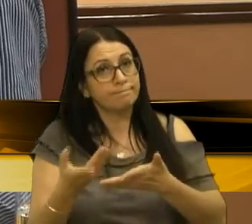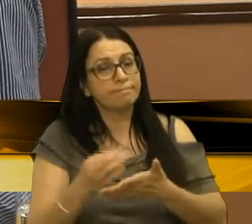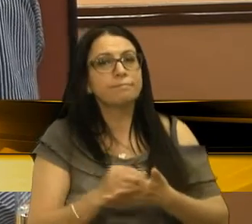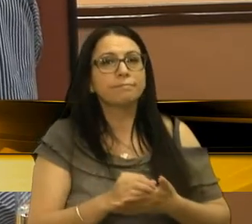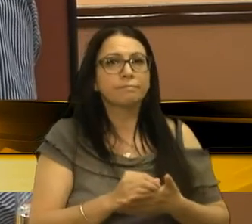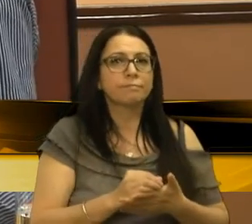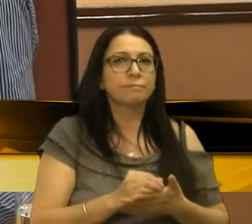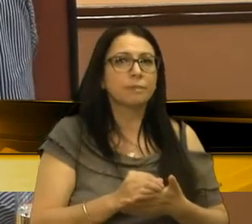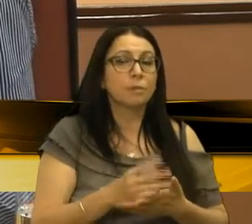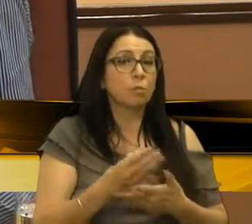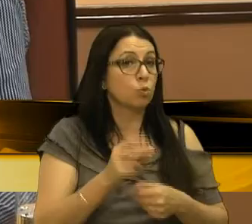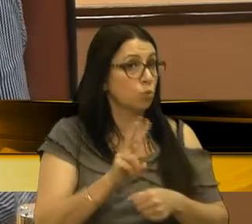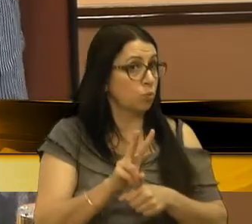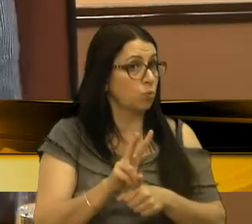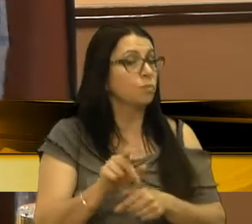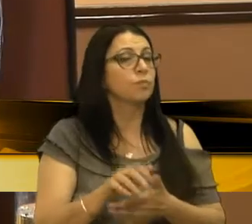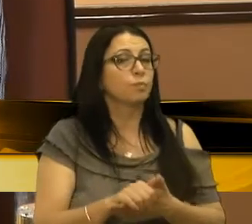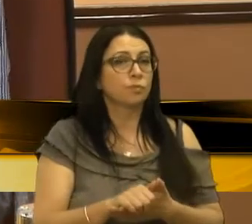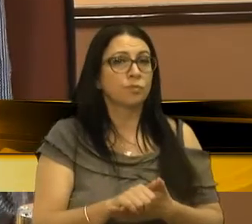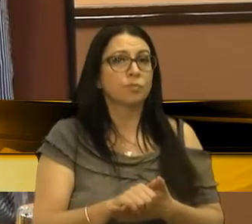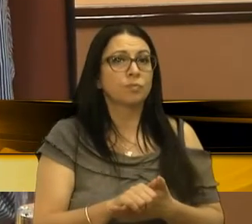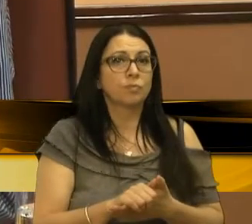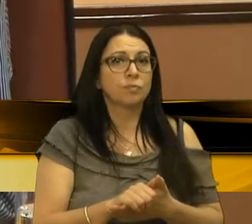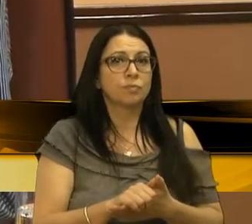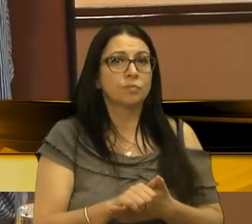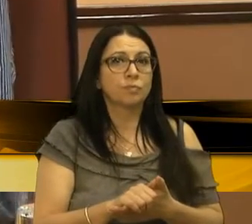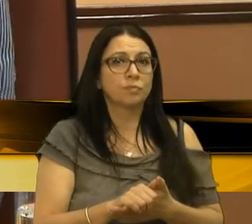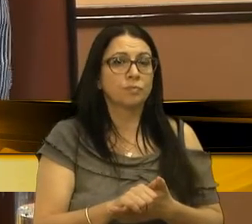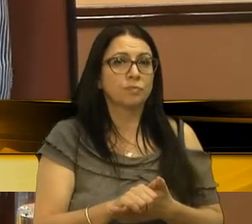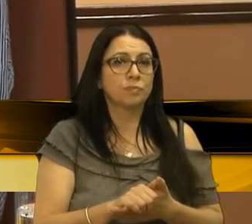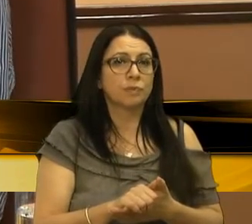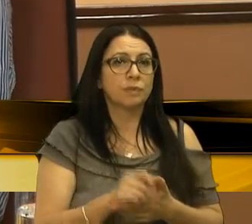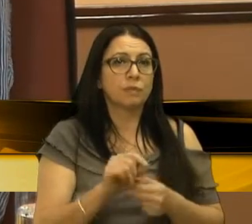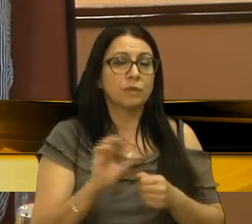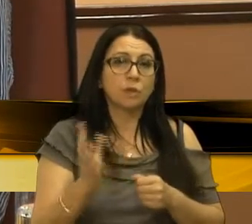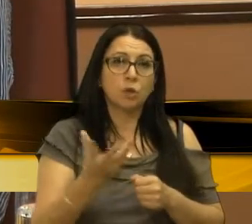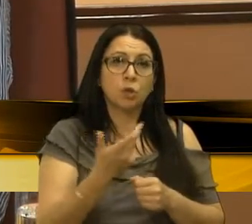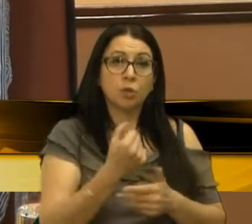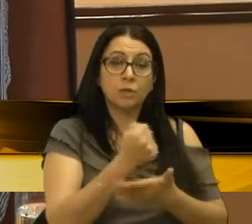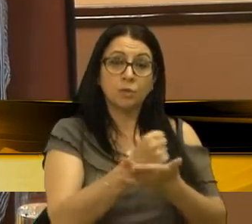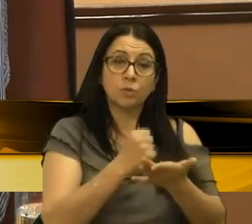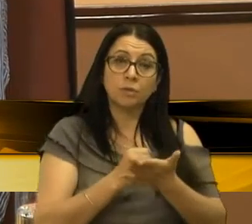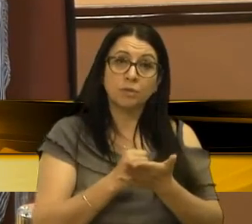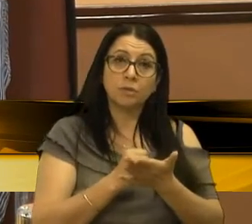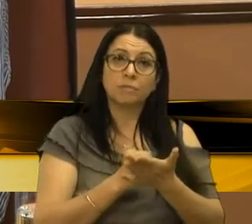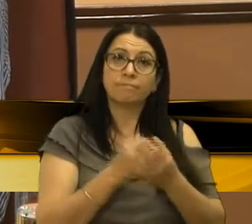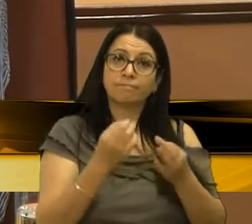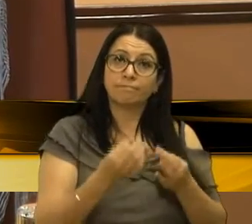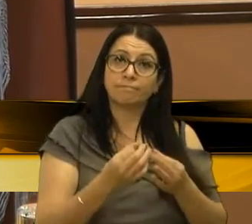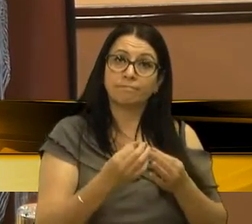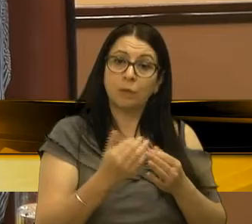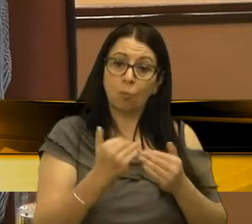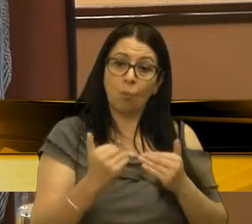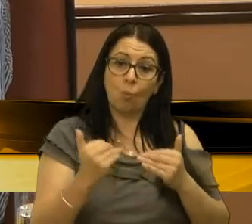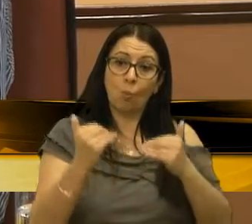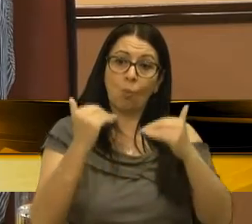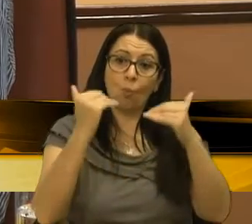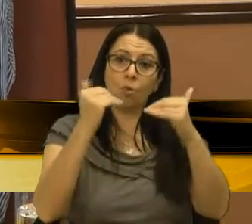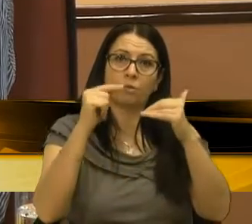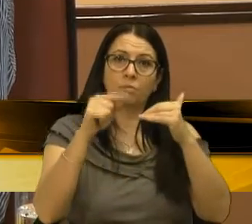tem que ter muito cuidado, porque aparentemente, se fizer todas essas contratações, certamente subirá e